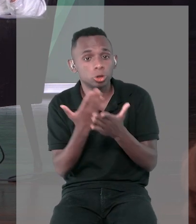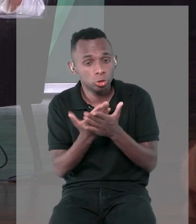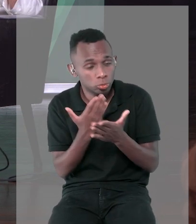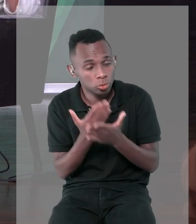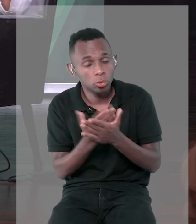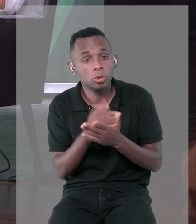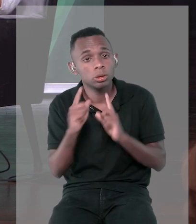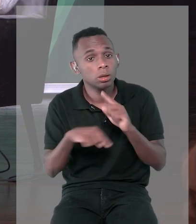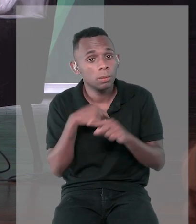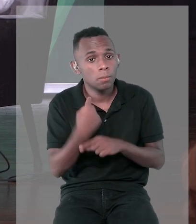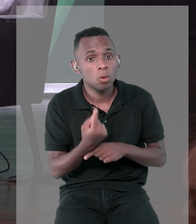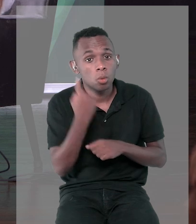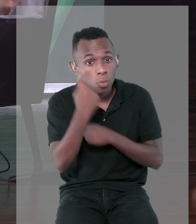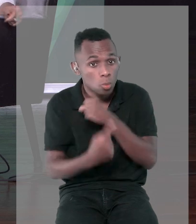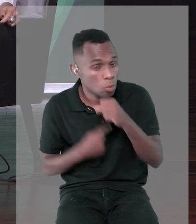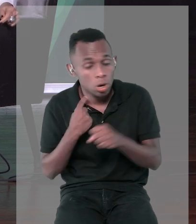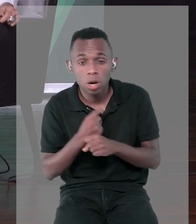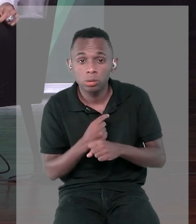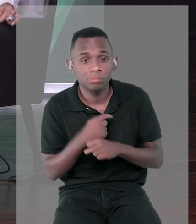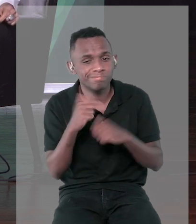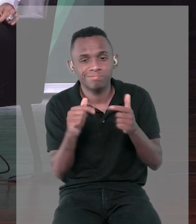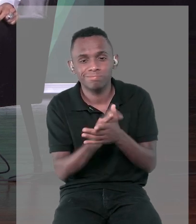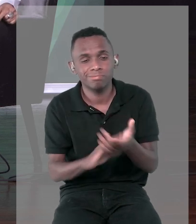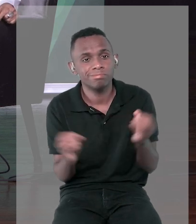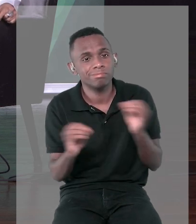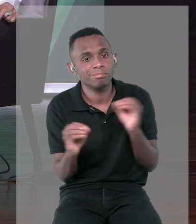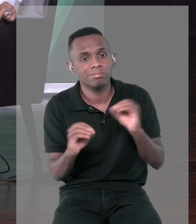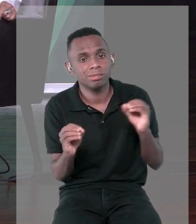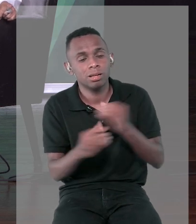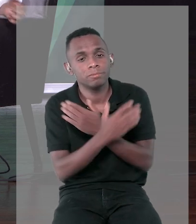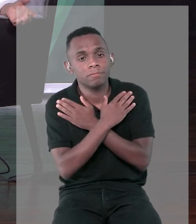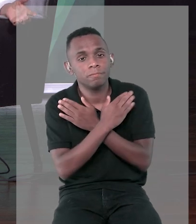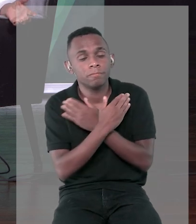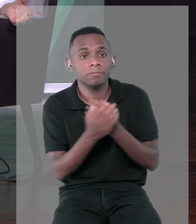e passou 1 ano sem conseguir um emprego.